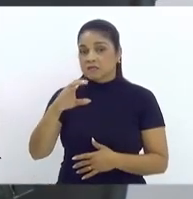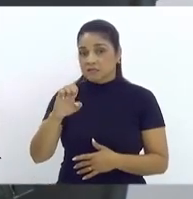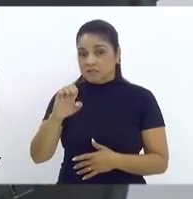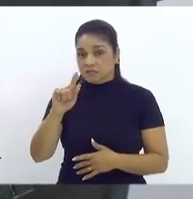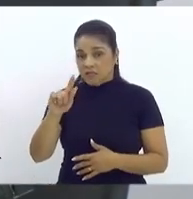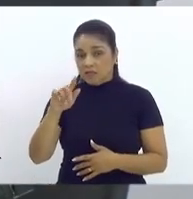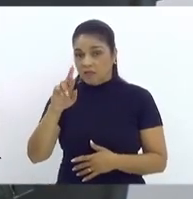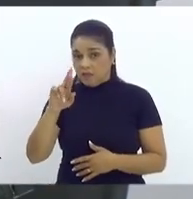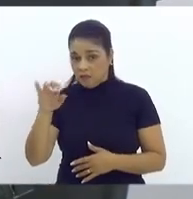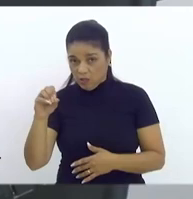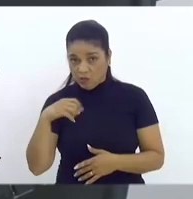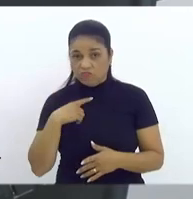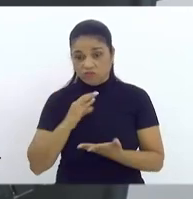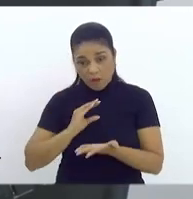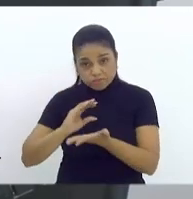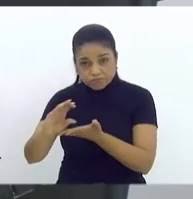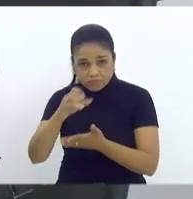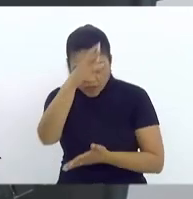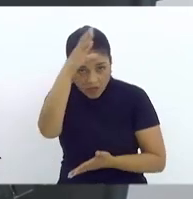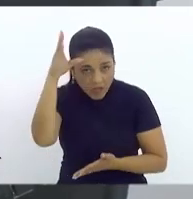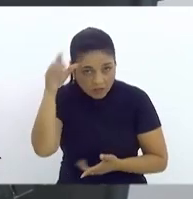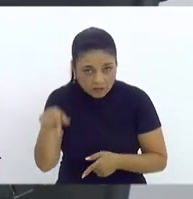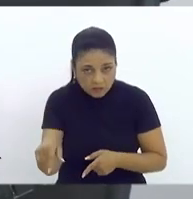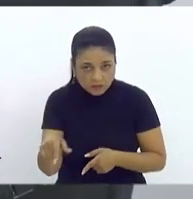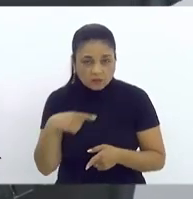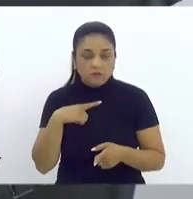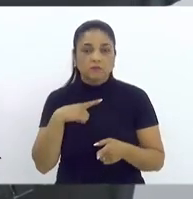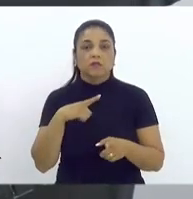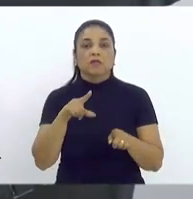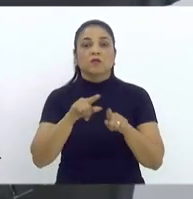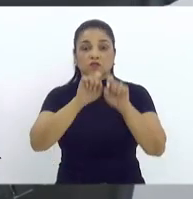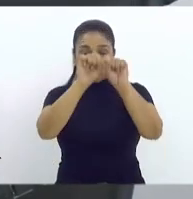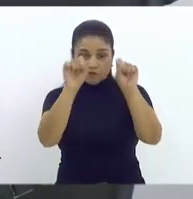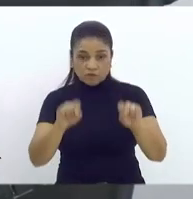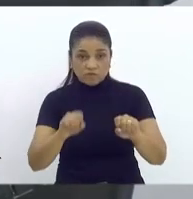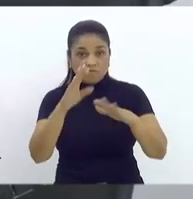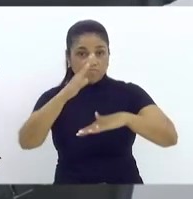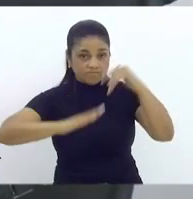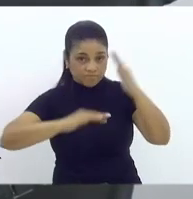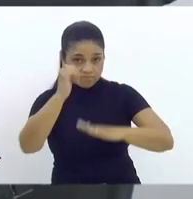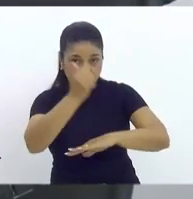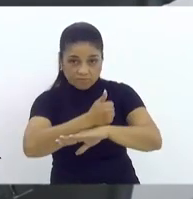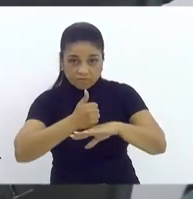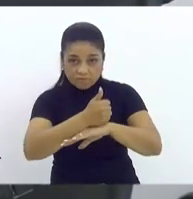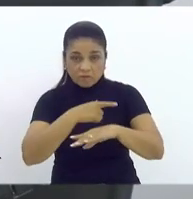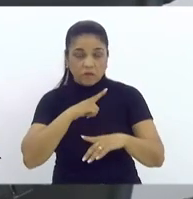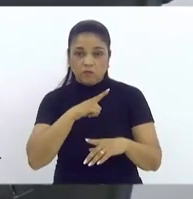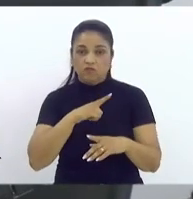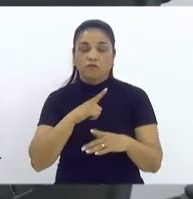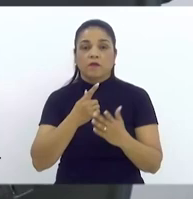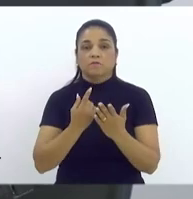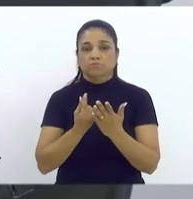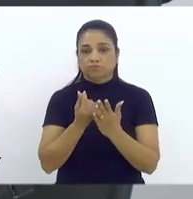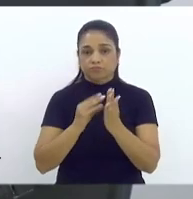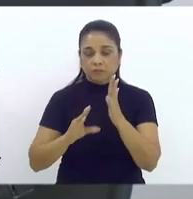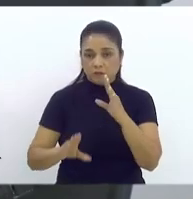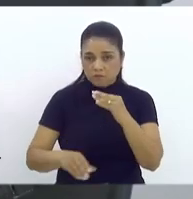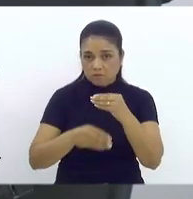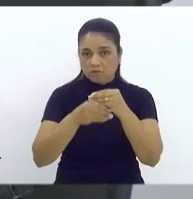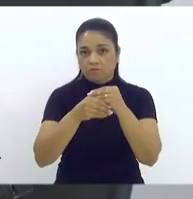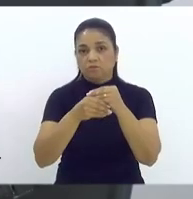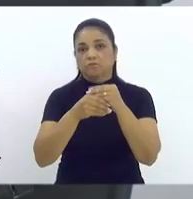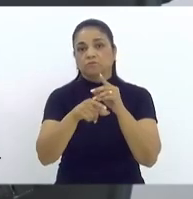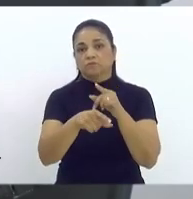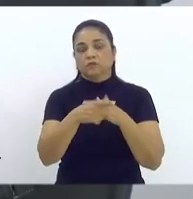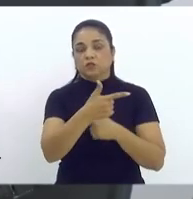clientes? É verdade que os funcionários não tiveram reposição da inflação de 2000 a 2022, enquanto a Natuz teve aumento